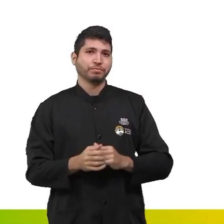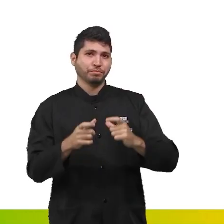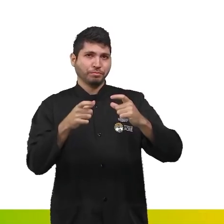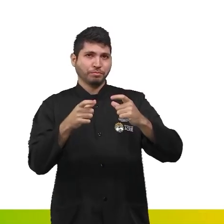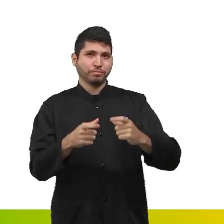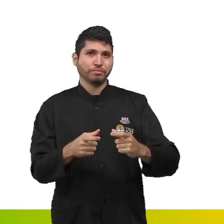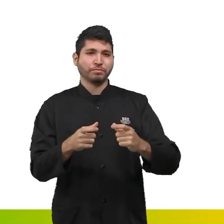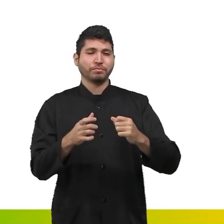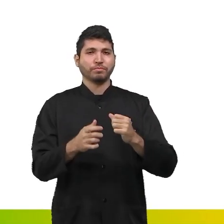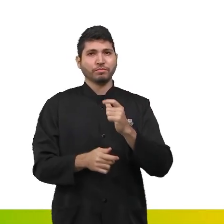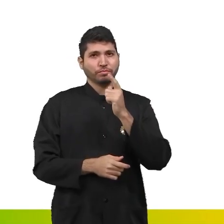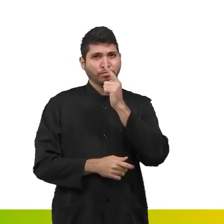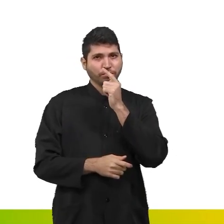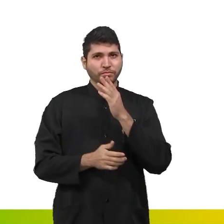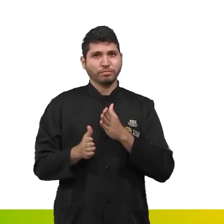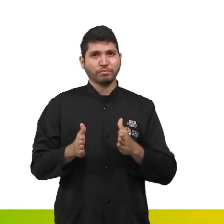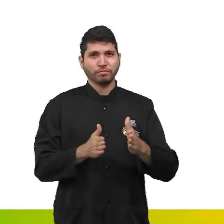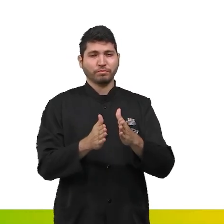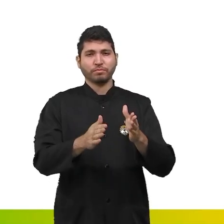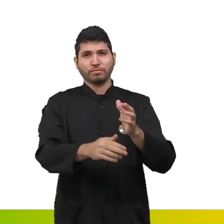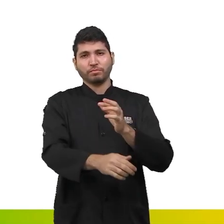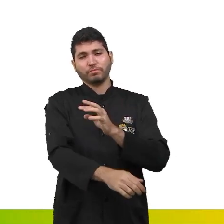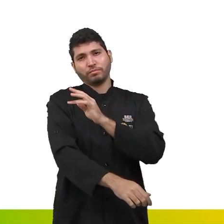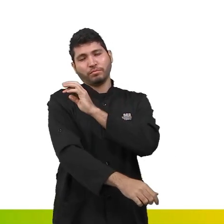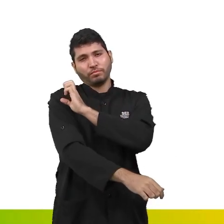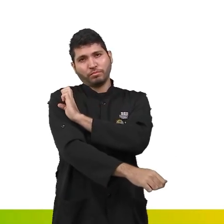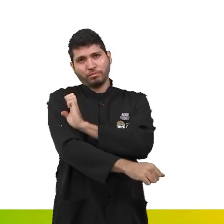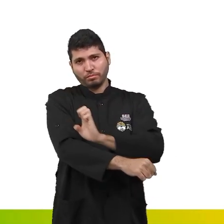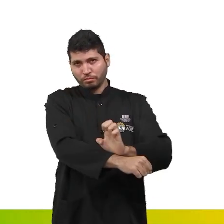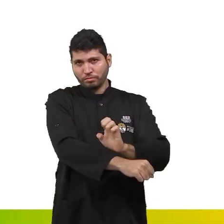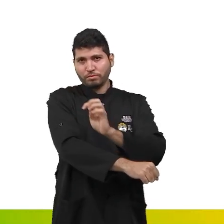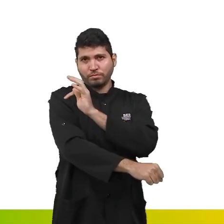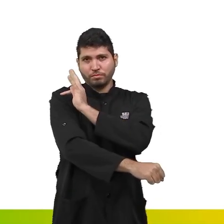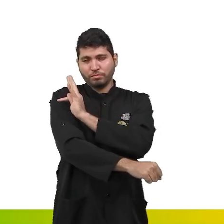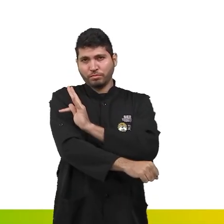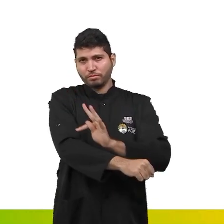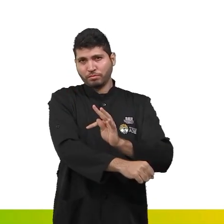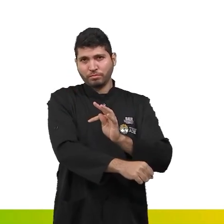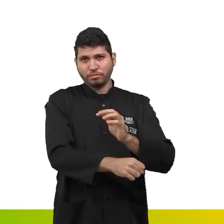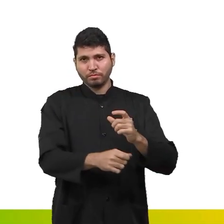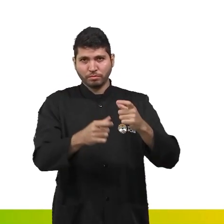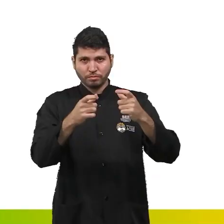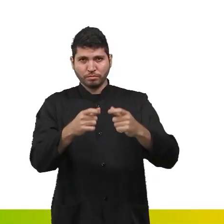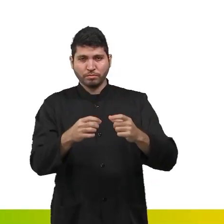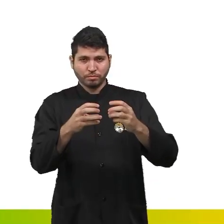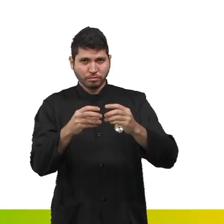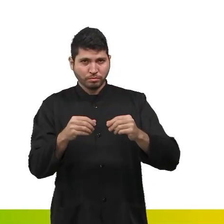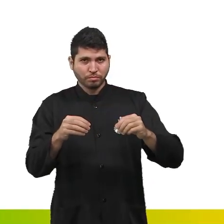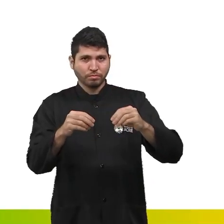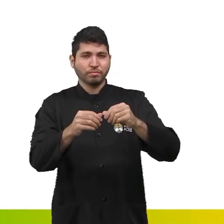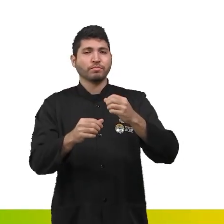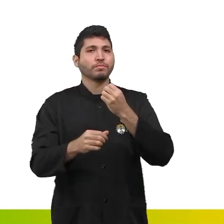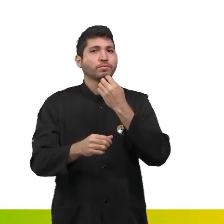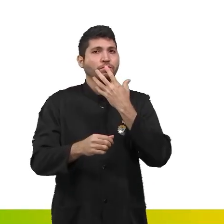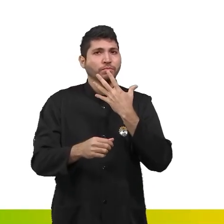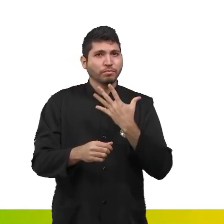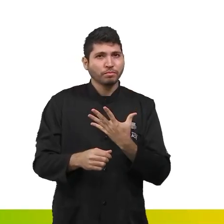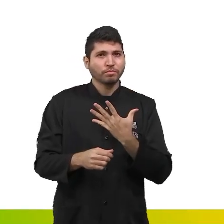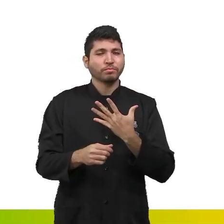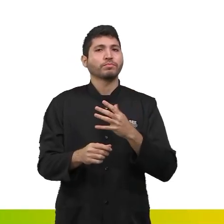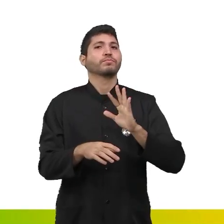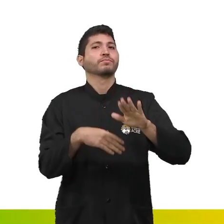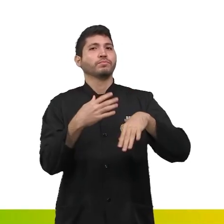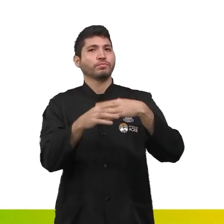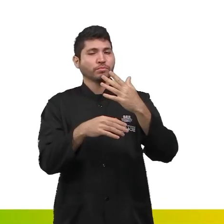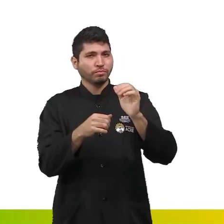localizada entre os rios Tigre e Eufrates, região muito fértil e estratégica. O